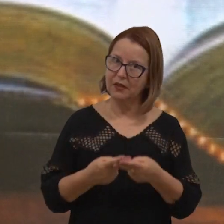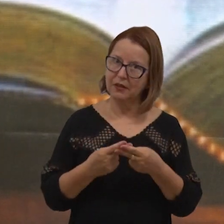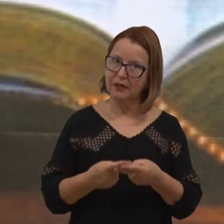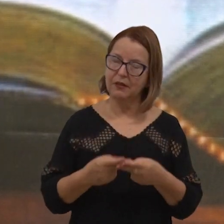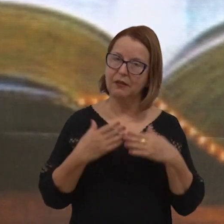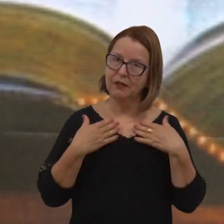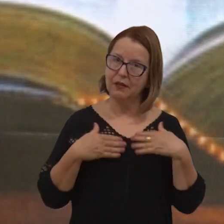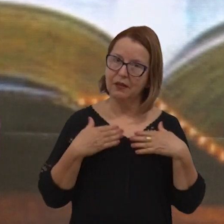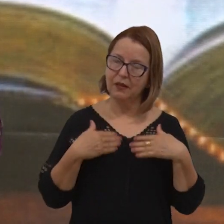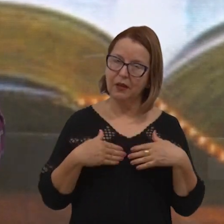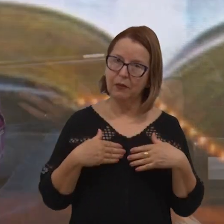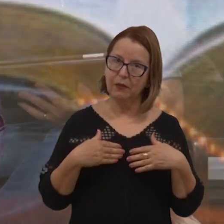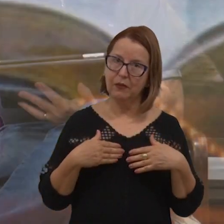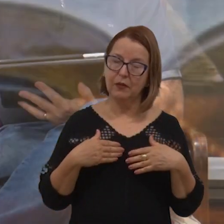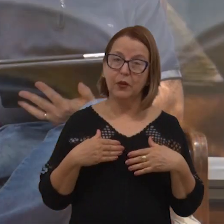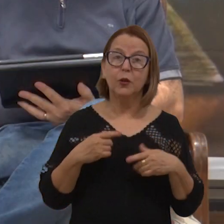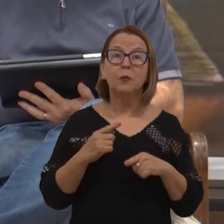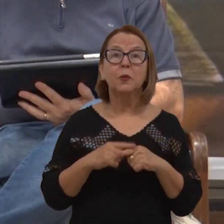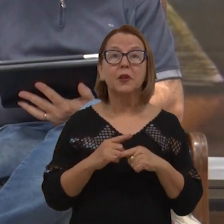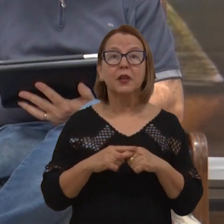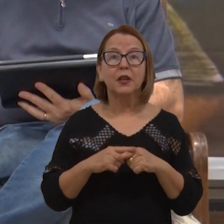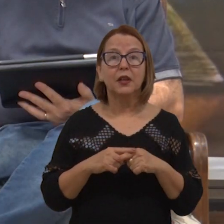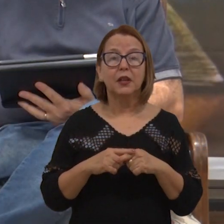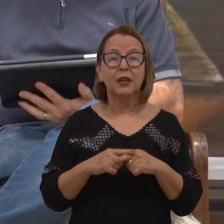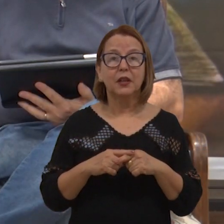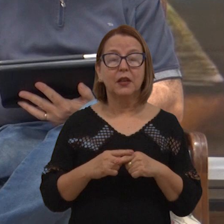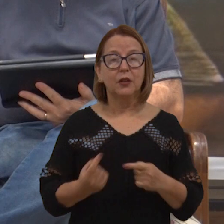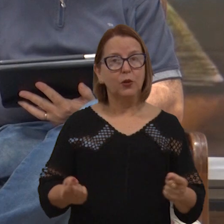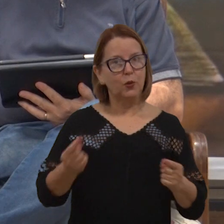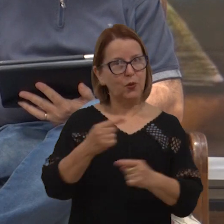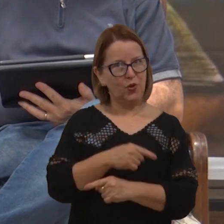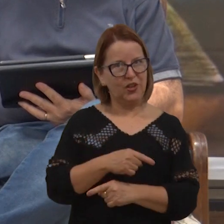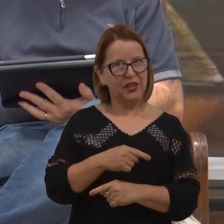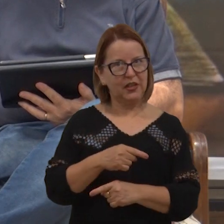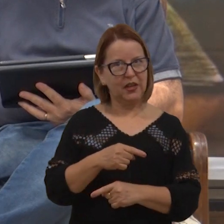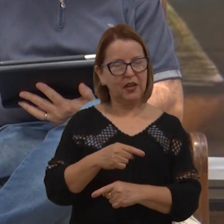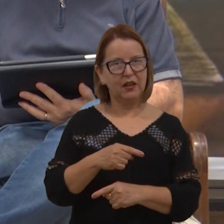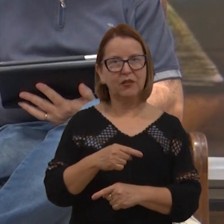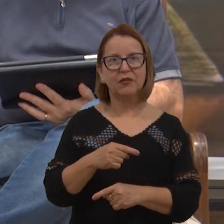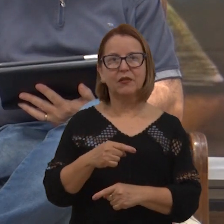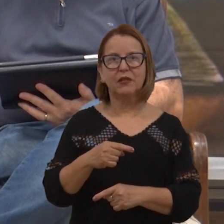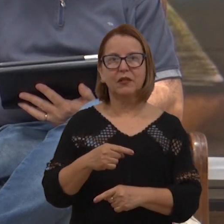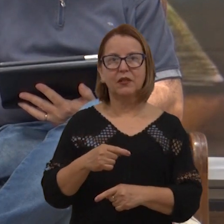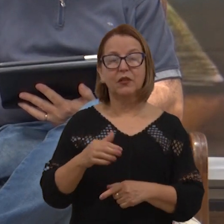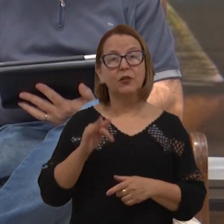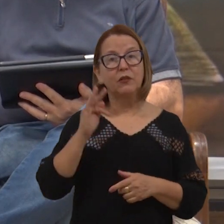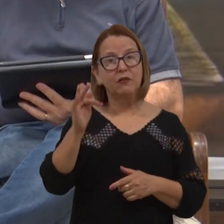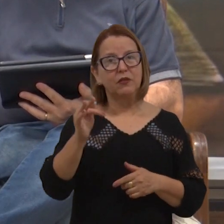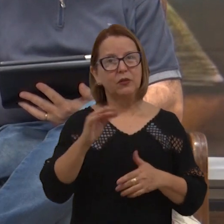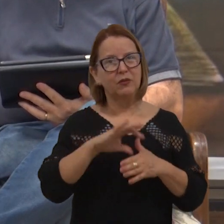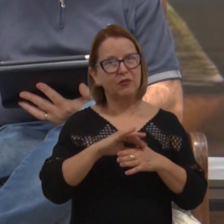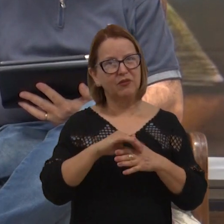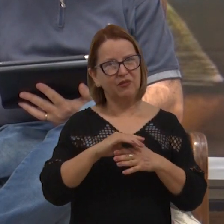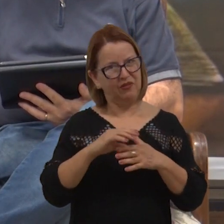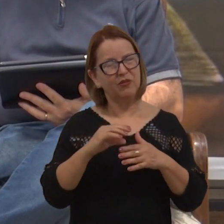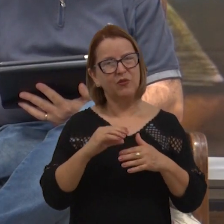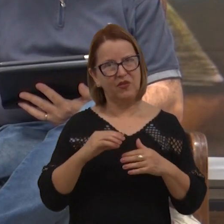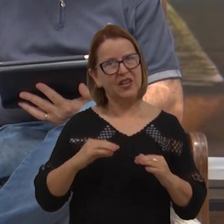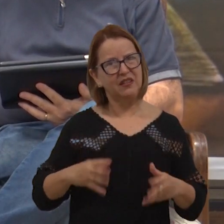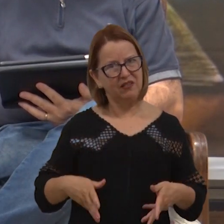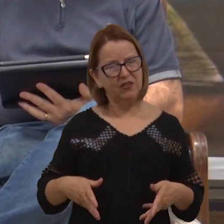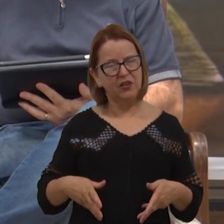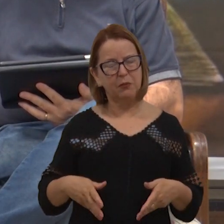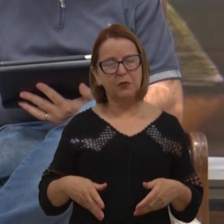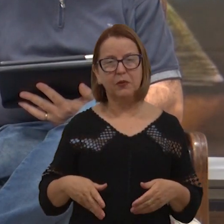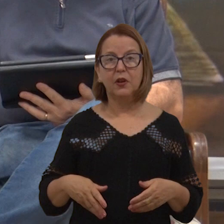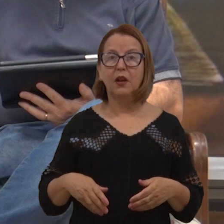calma, porque senão isso vai somatizar. Gente, eu estou citando um exemplo aqui bobo, que eu